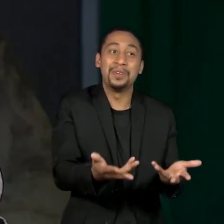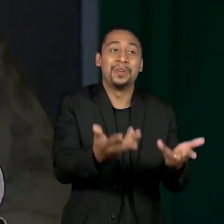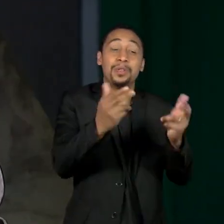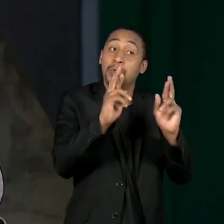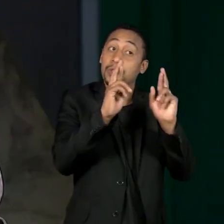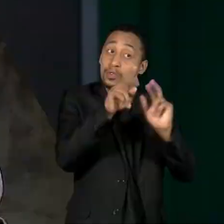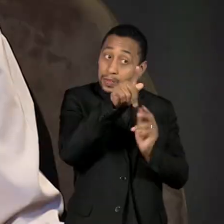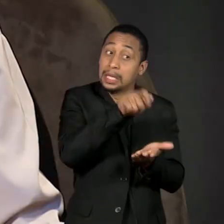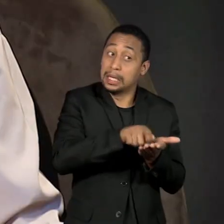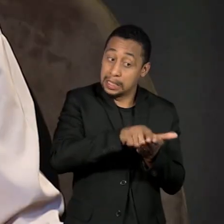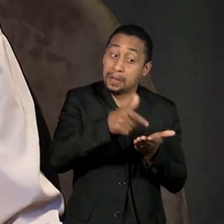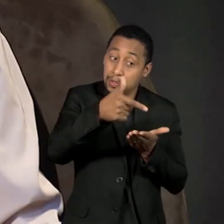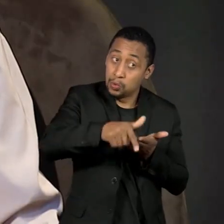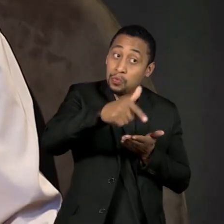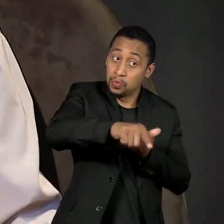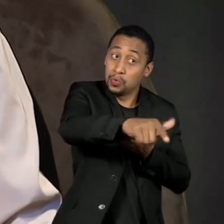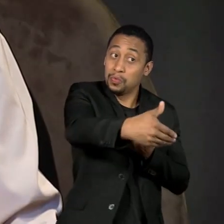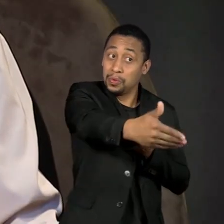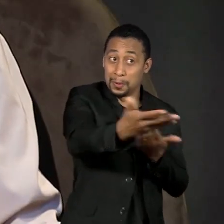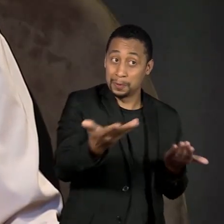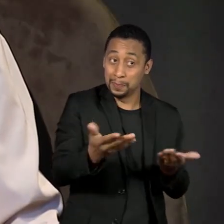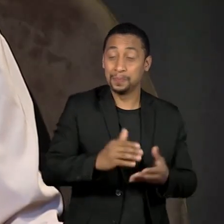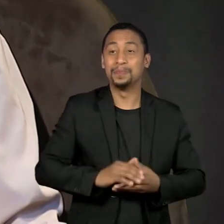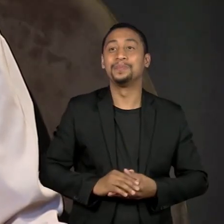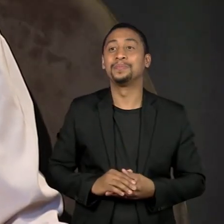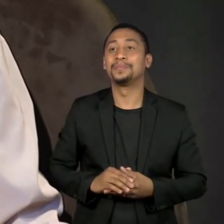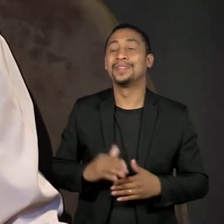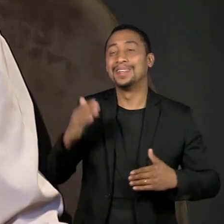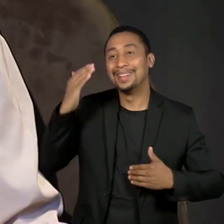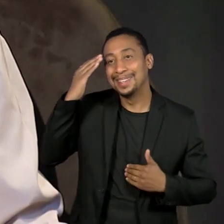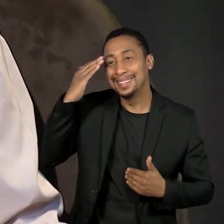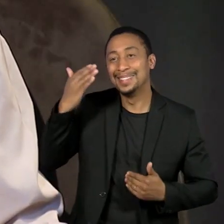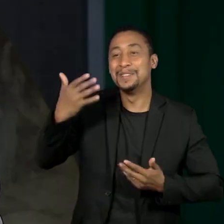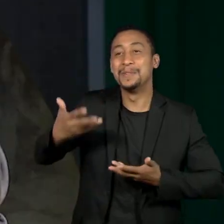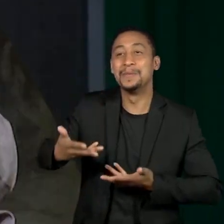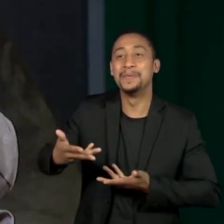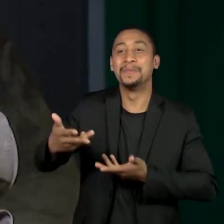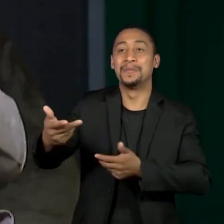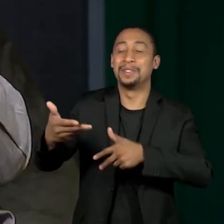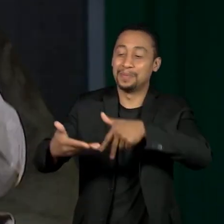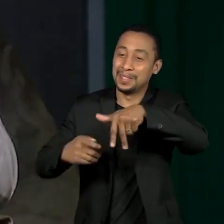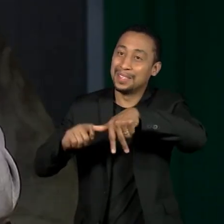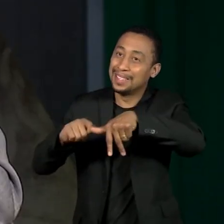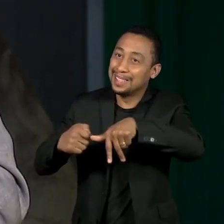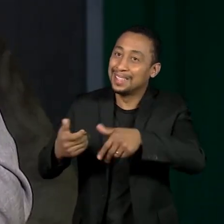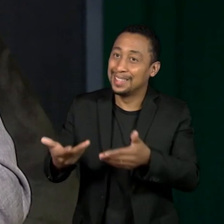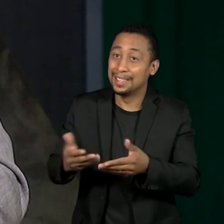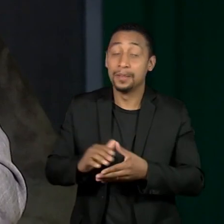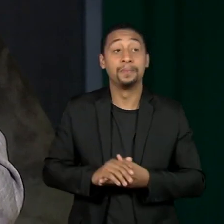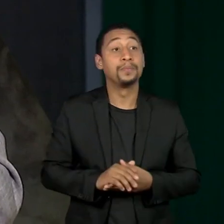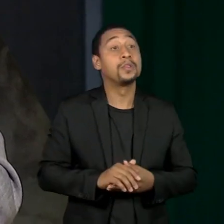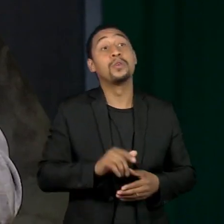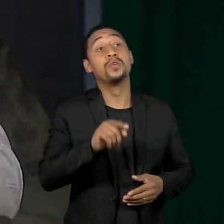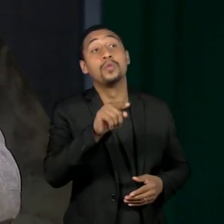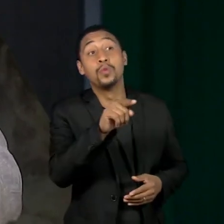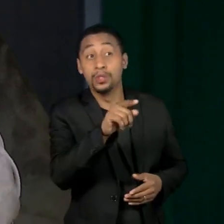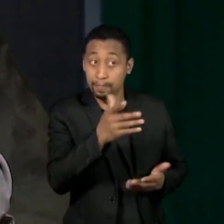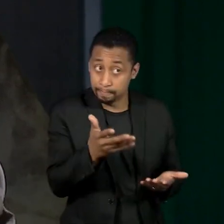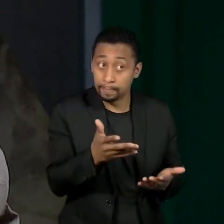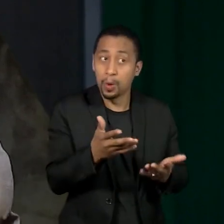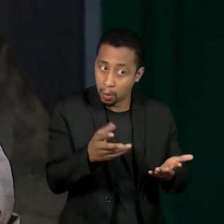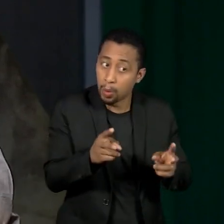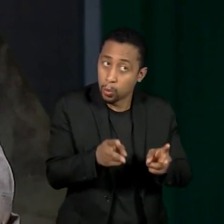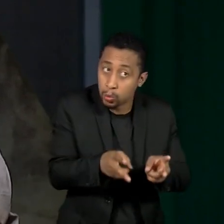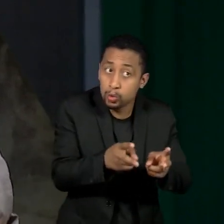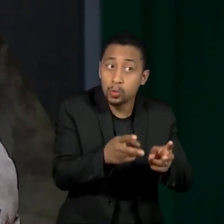escrevendo muito mais. Eu agradeço também aqui o seu convite, não é? Então, Elisandro, você, da mesma maneira, continue aí,